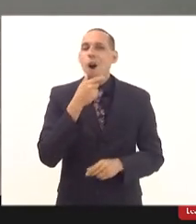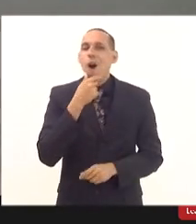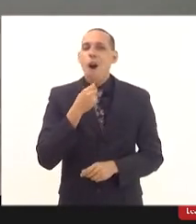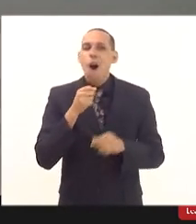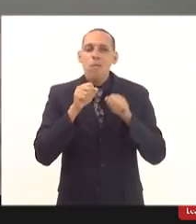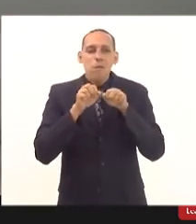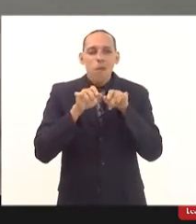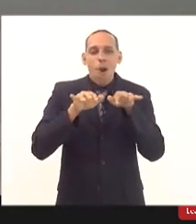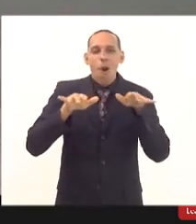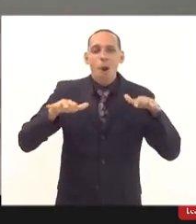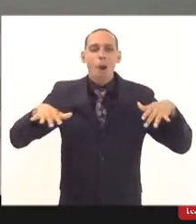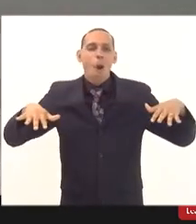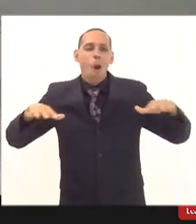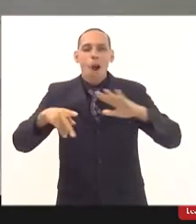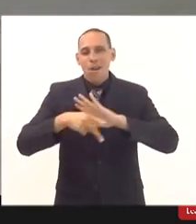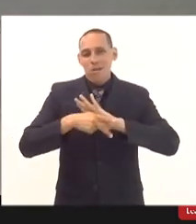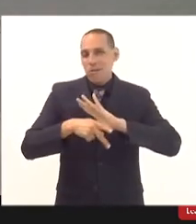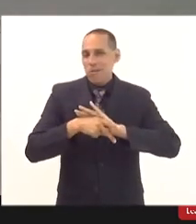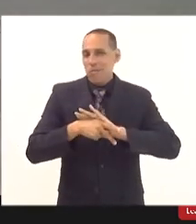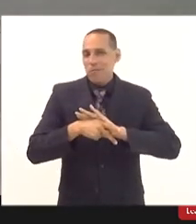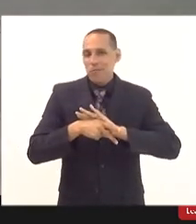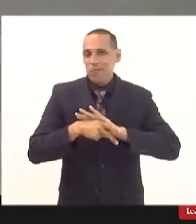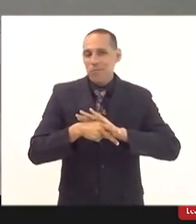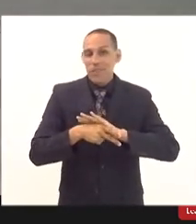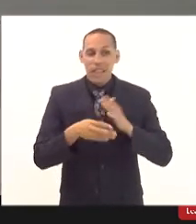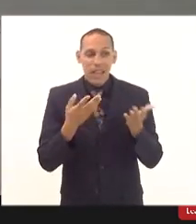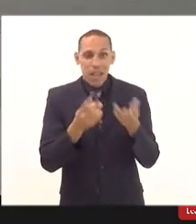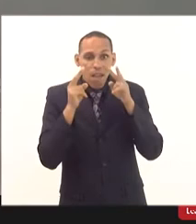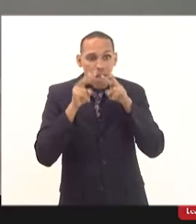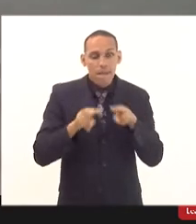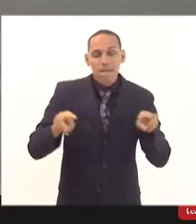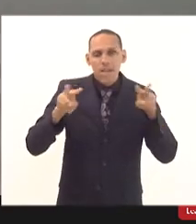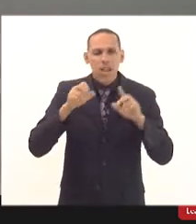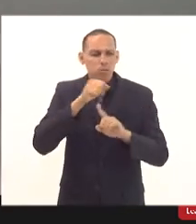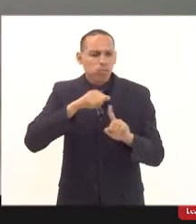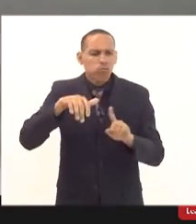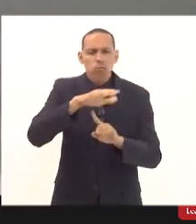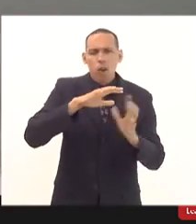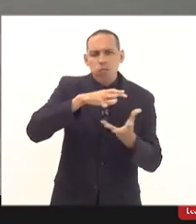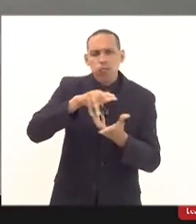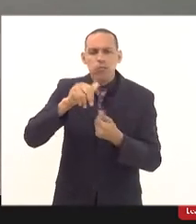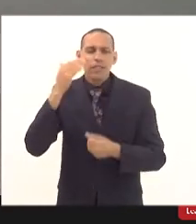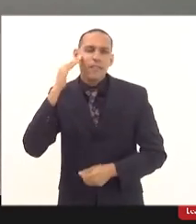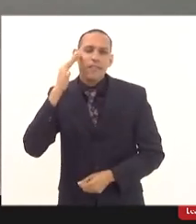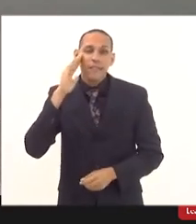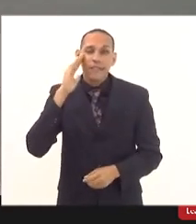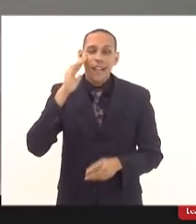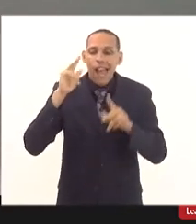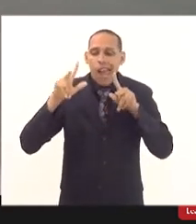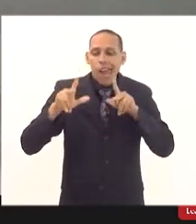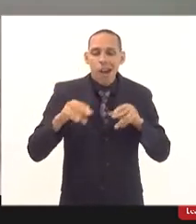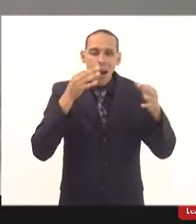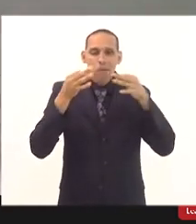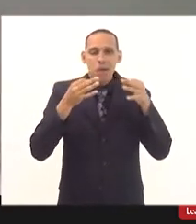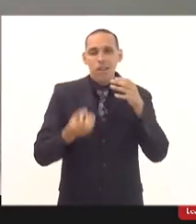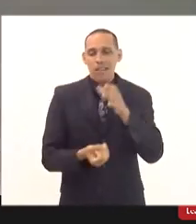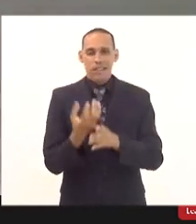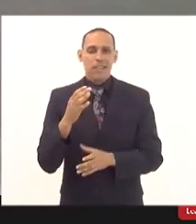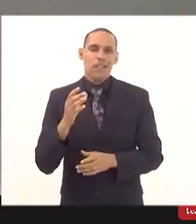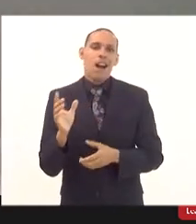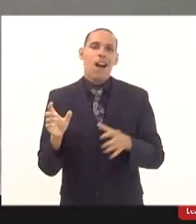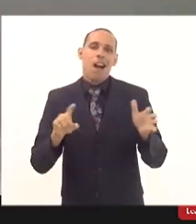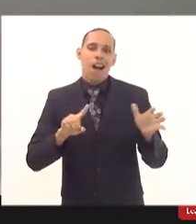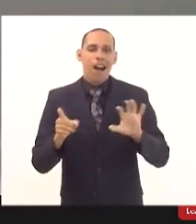este homem multidão que tem uma visão complexa o estádio do mundo ele fez uma rádio com essa mesma perspectiva que